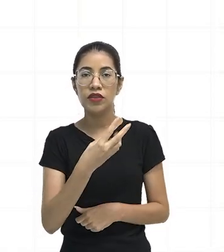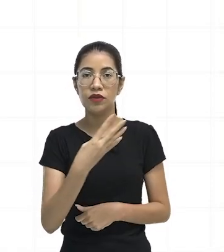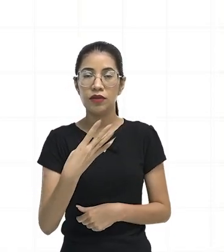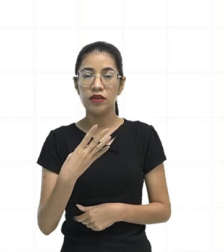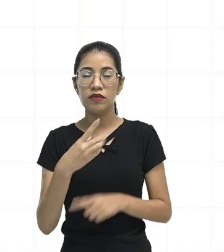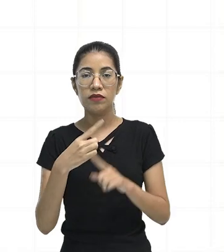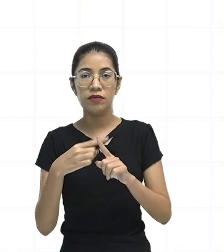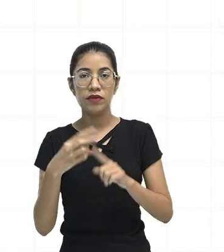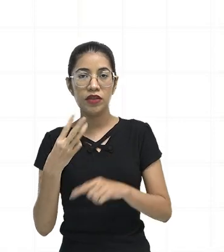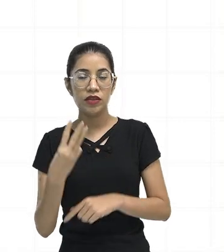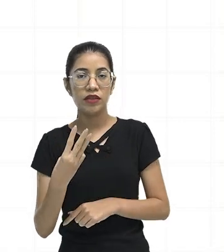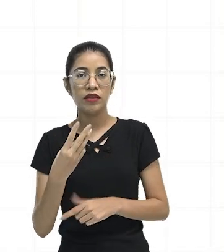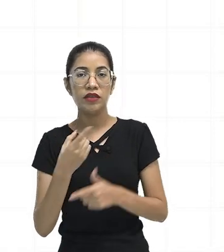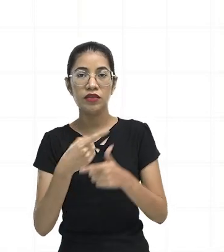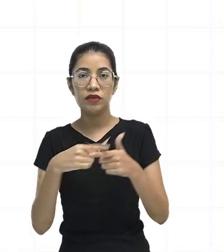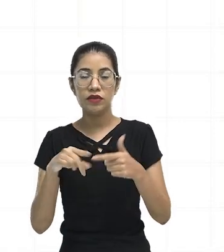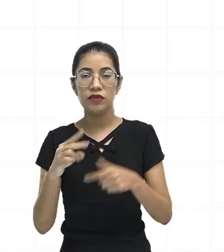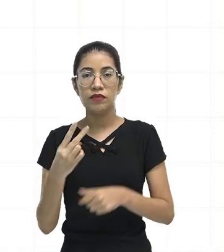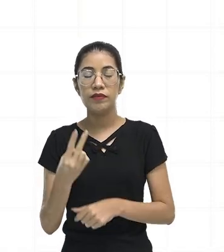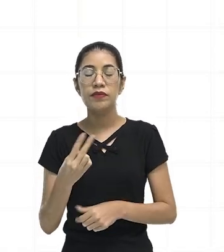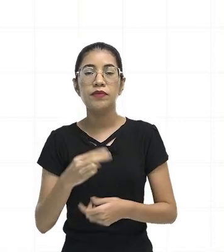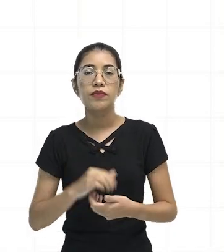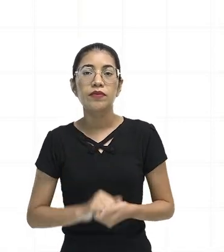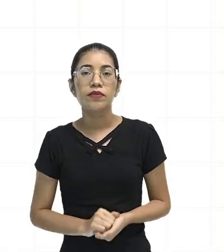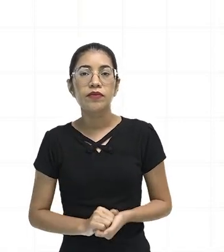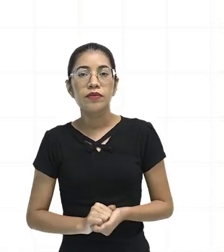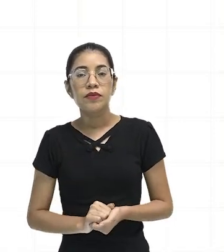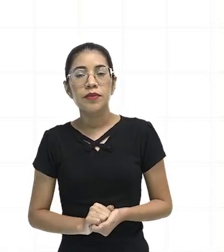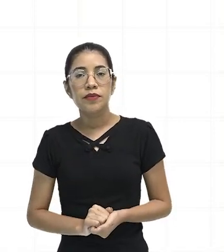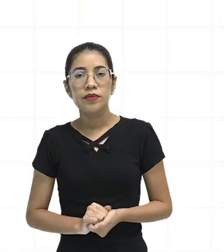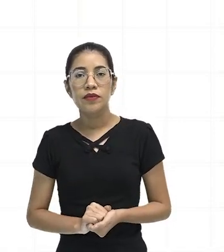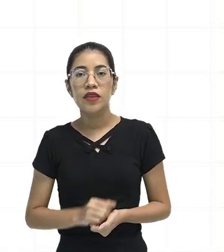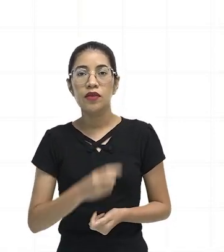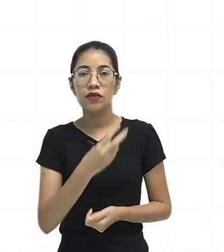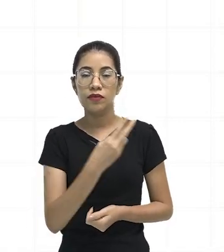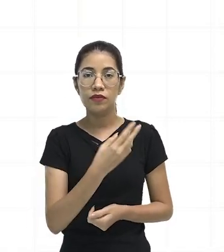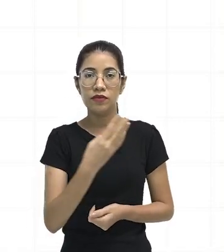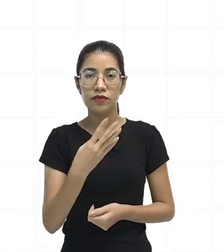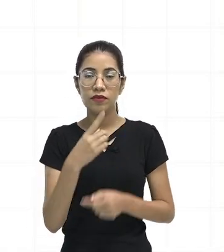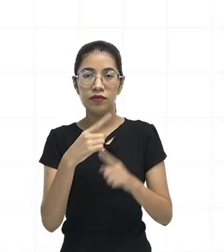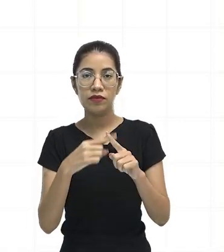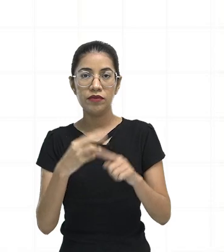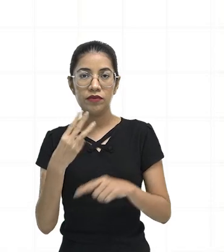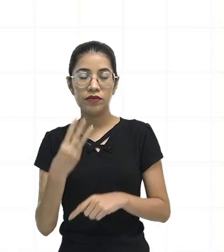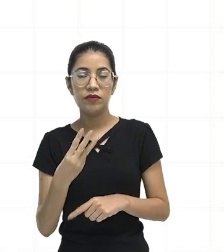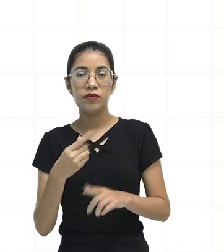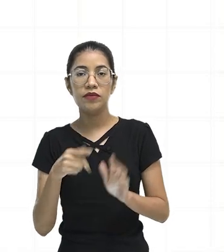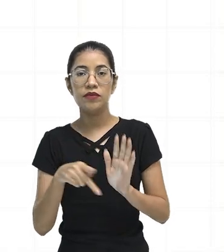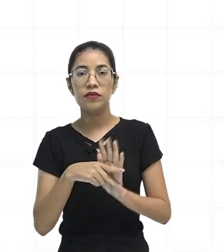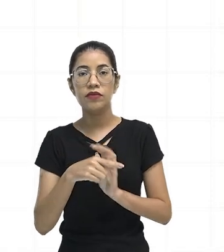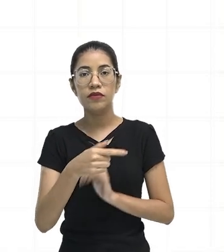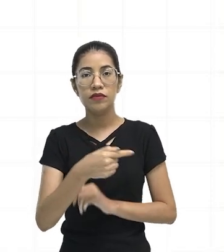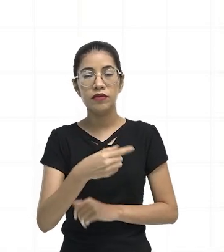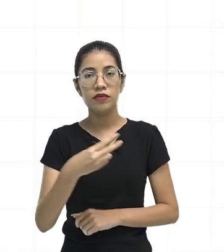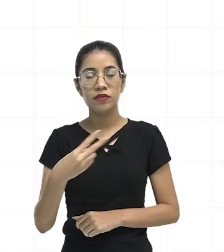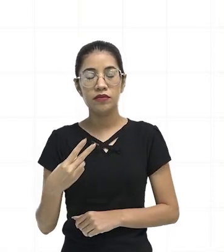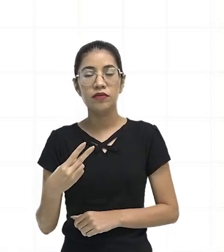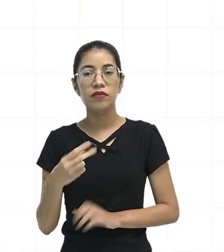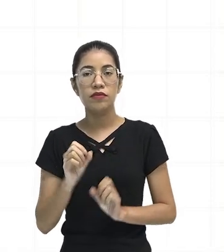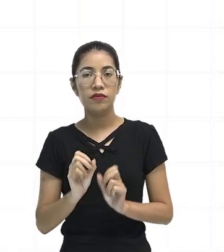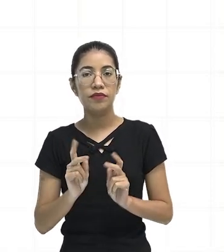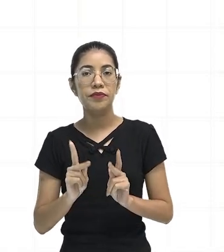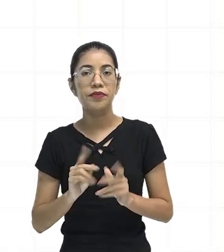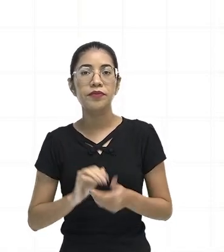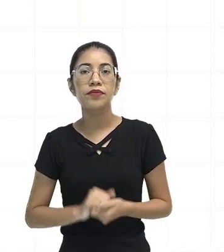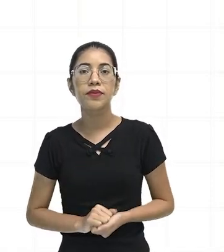de 24 vezes 3. E 24 vezes 3, o resultado é 72.